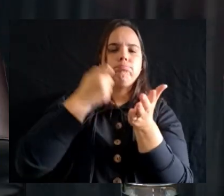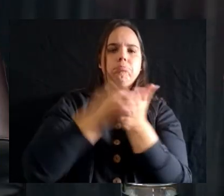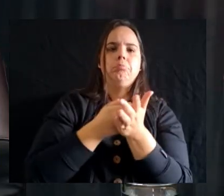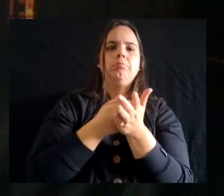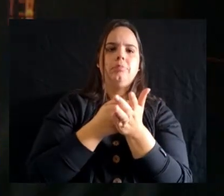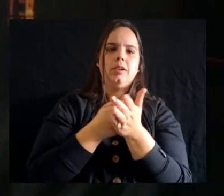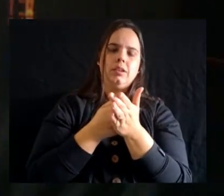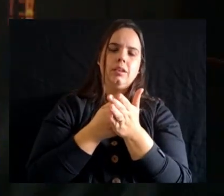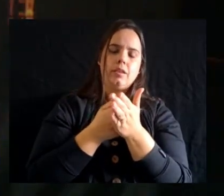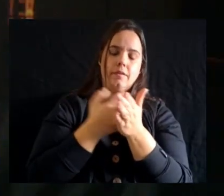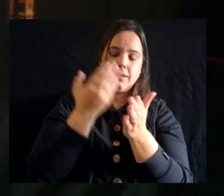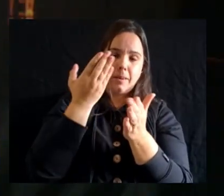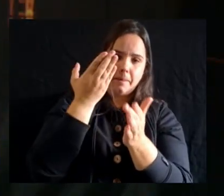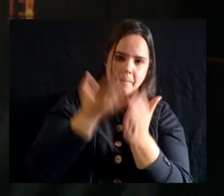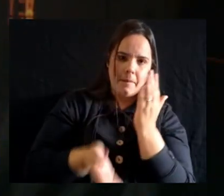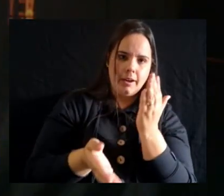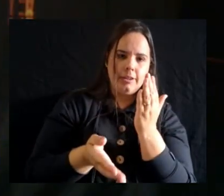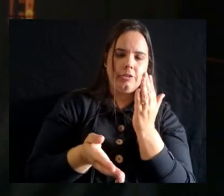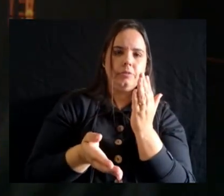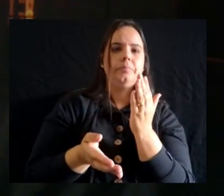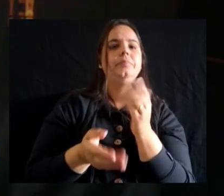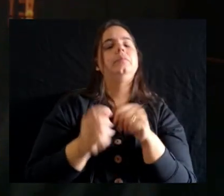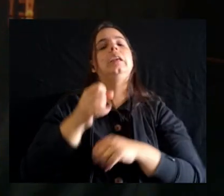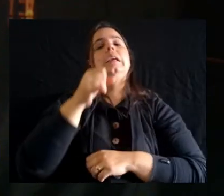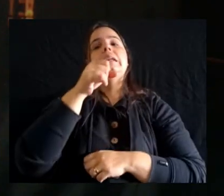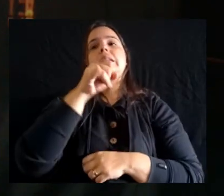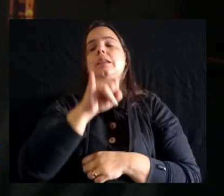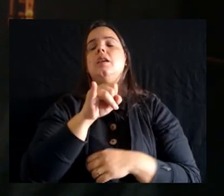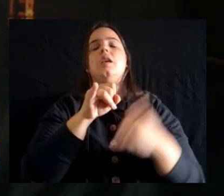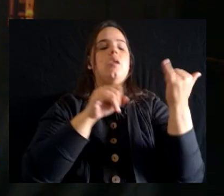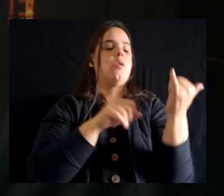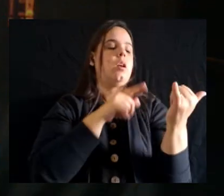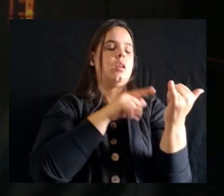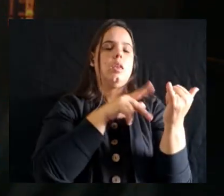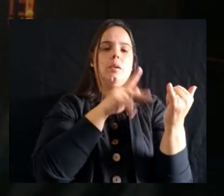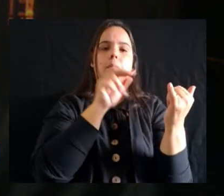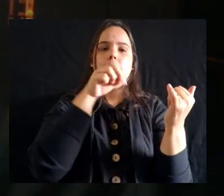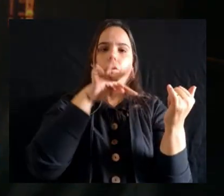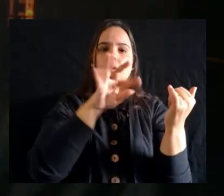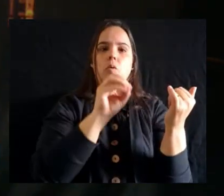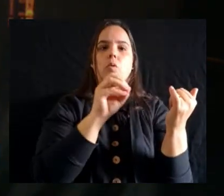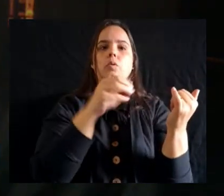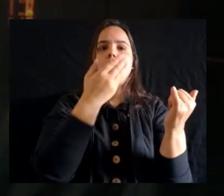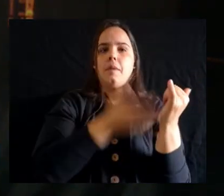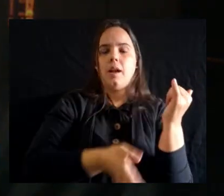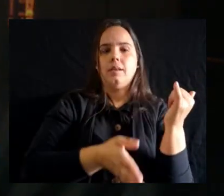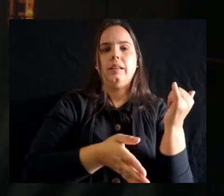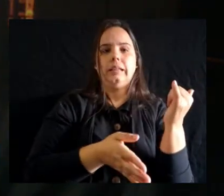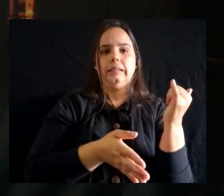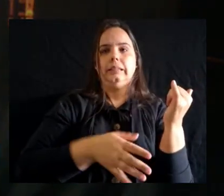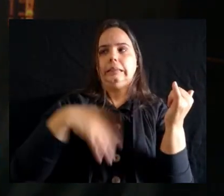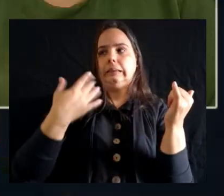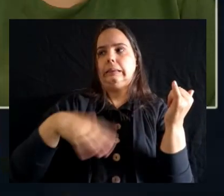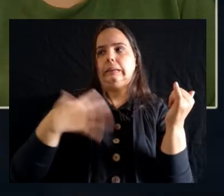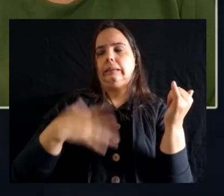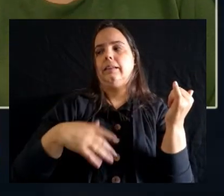espontaneidade. Perder pontos porque comi um docinho. Exato. Perdi alguns pontos ontem. Eu acho